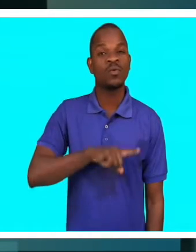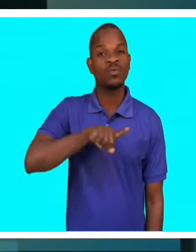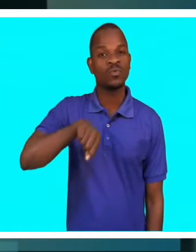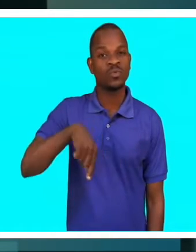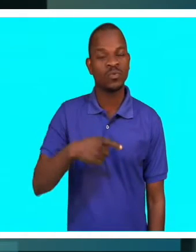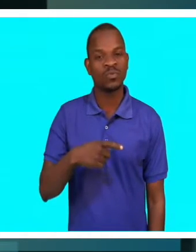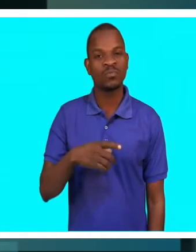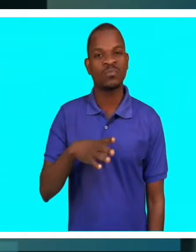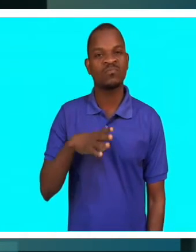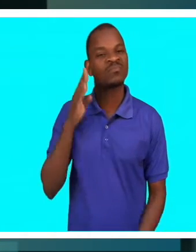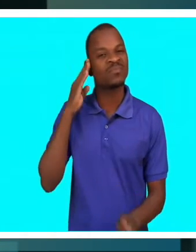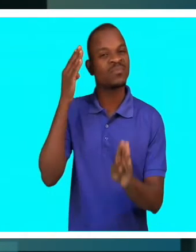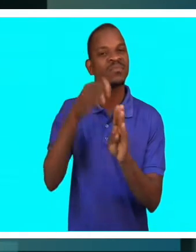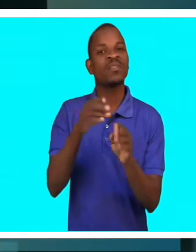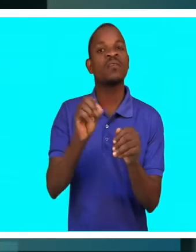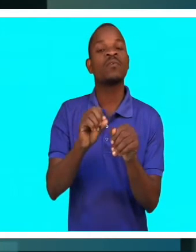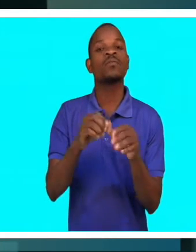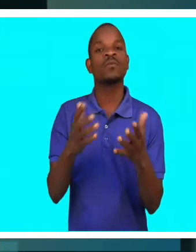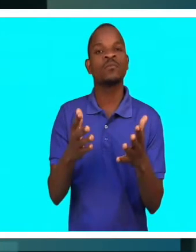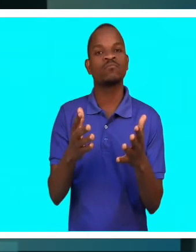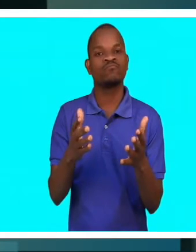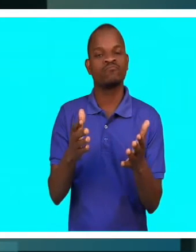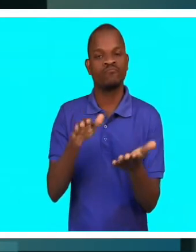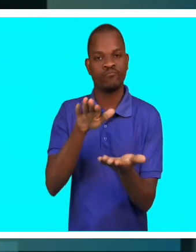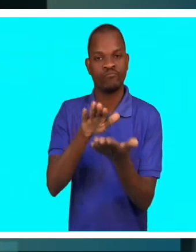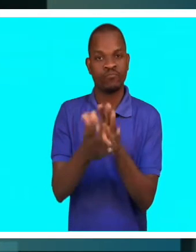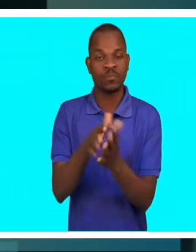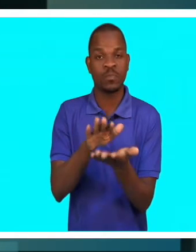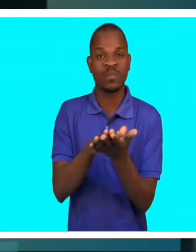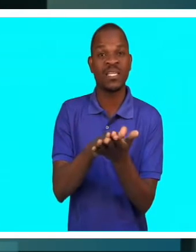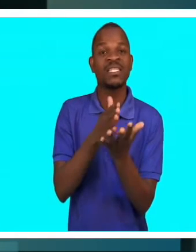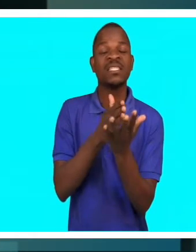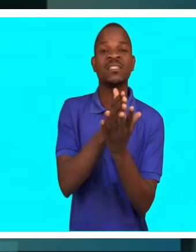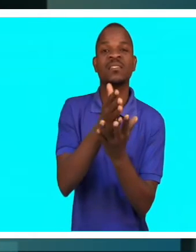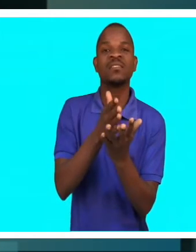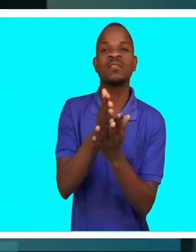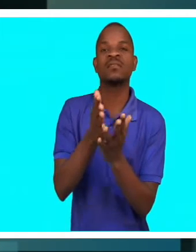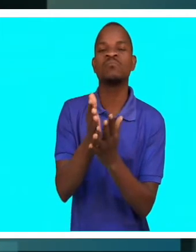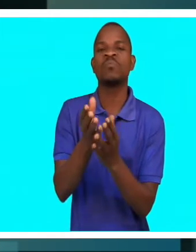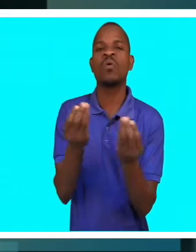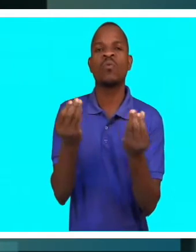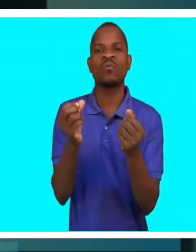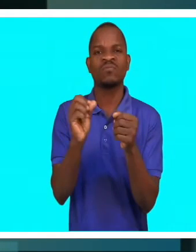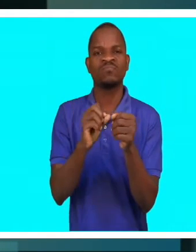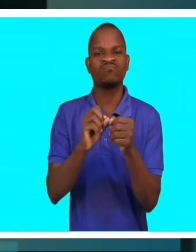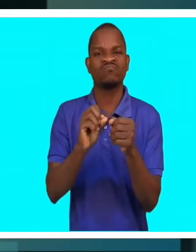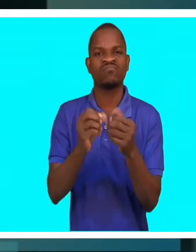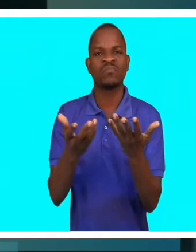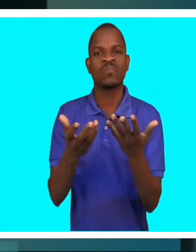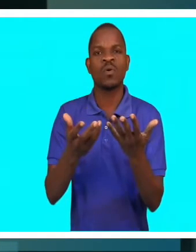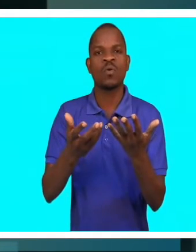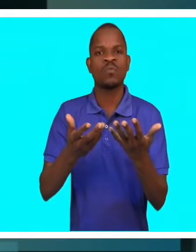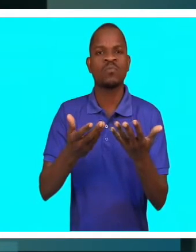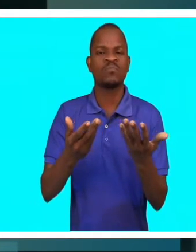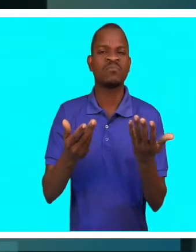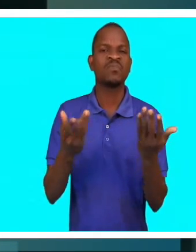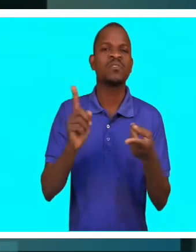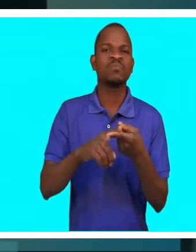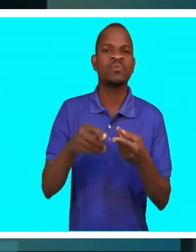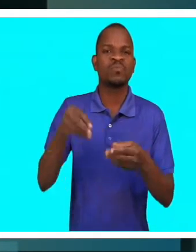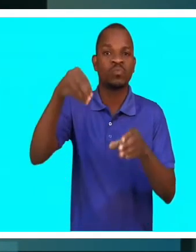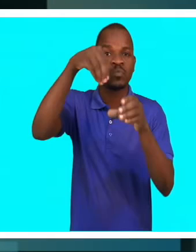Matona. Nós temos como a finalidade de criar as linhas de orientação sobre as abordagens que devem ser